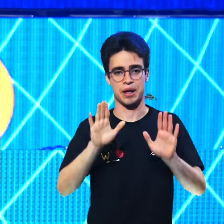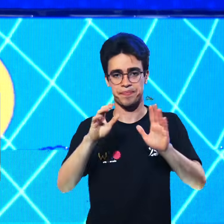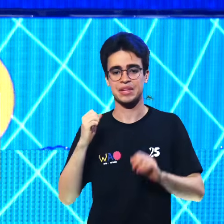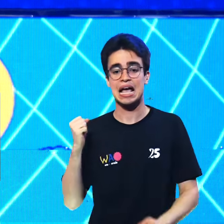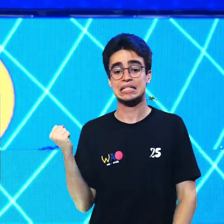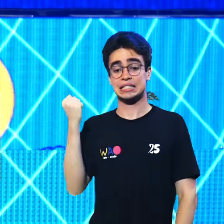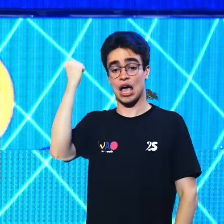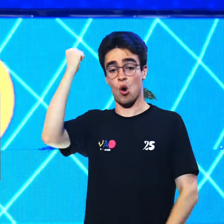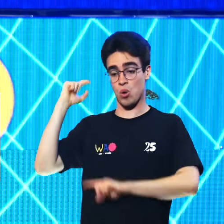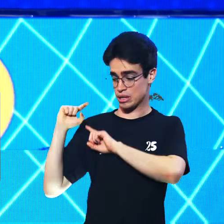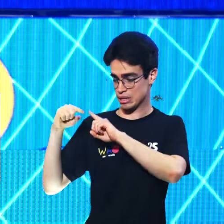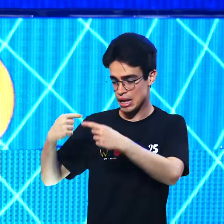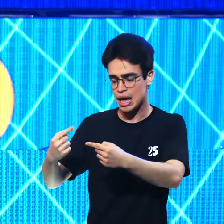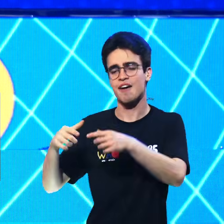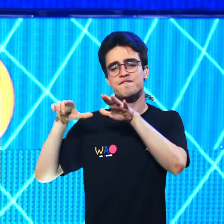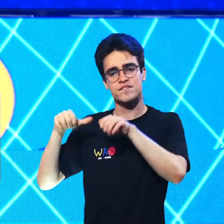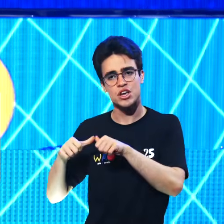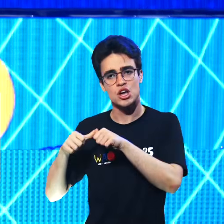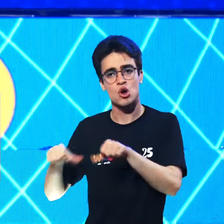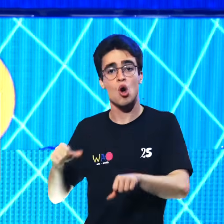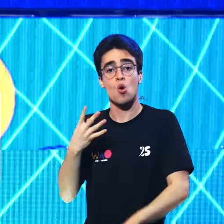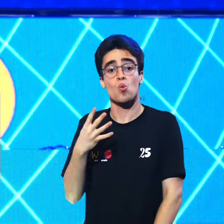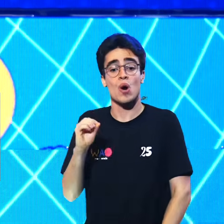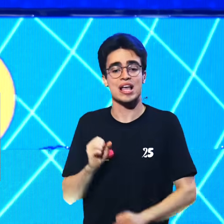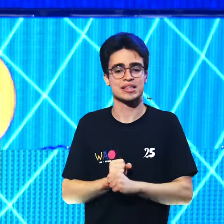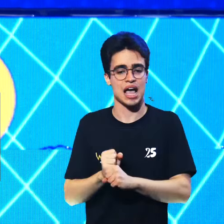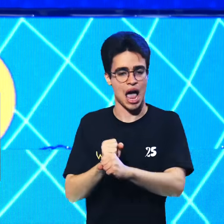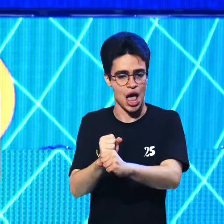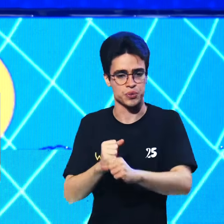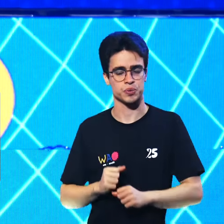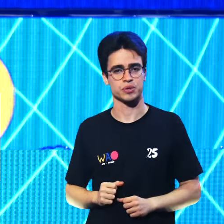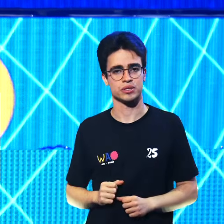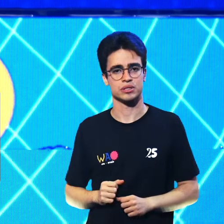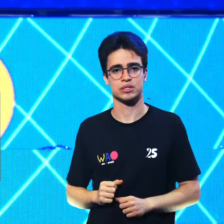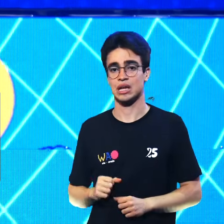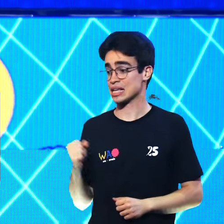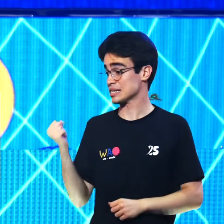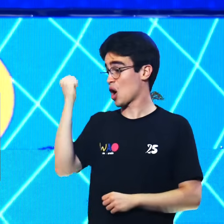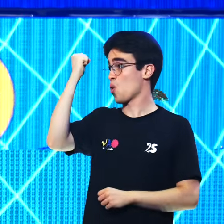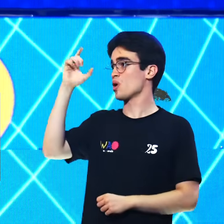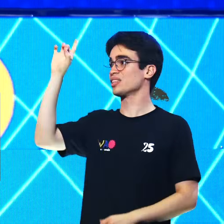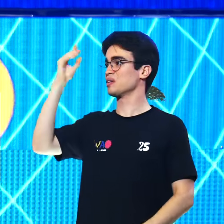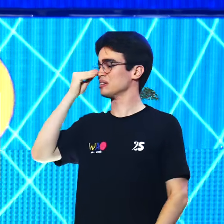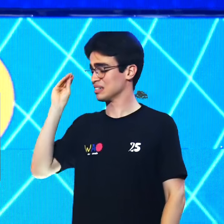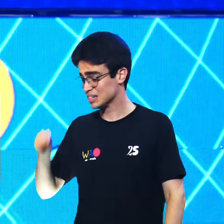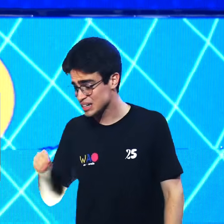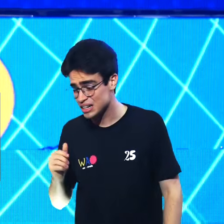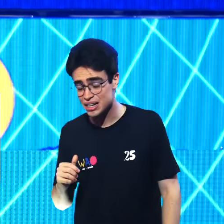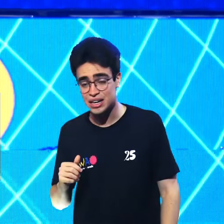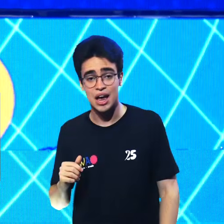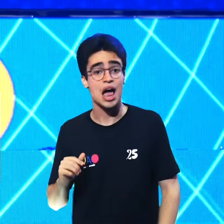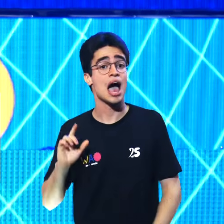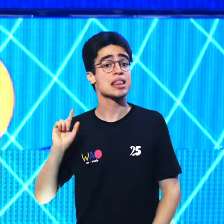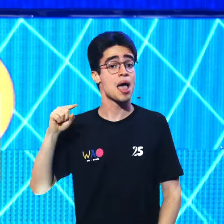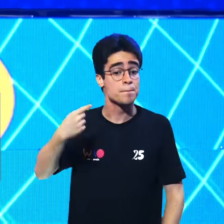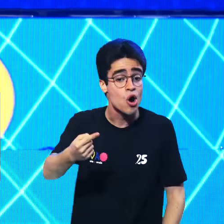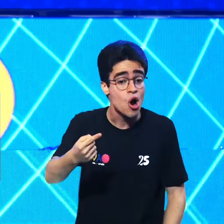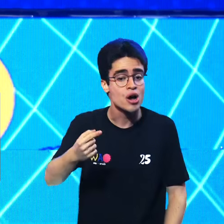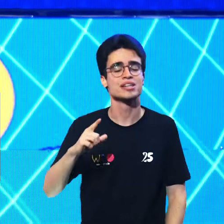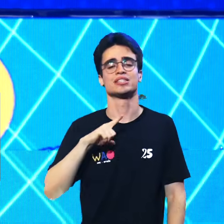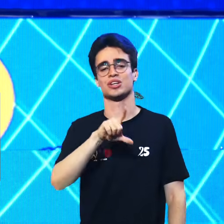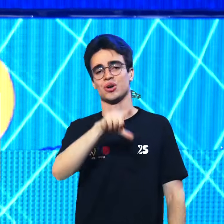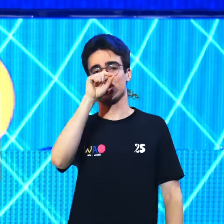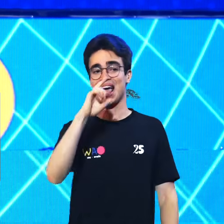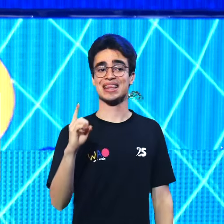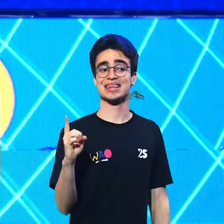Benjamim, esse era Saul, que reinou 40 anos. Depois de rejeitar Saul, um outro movimento de Deus, levantou-lhes